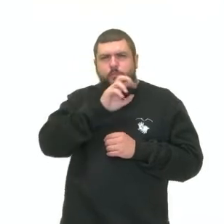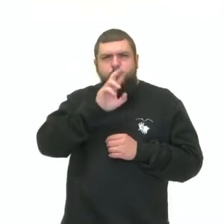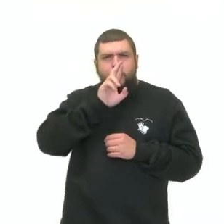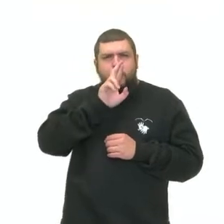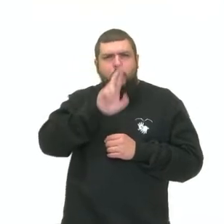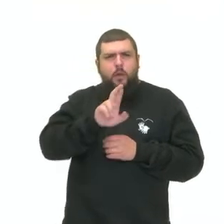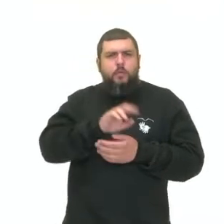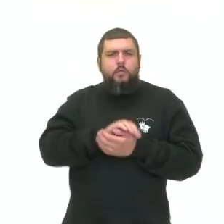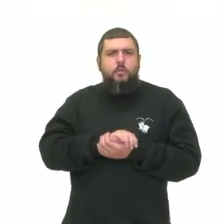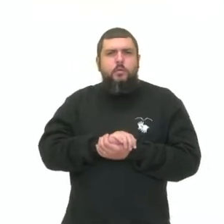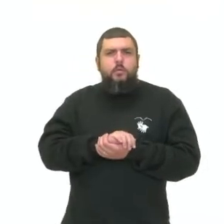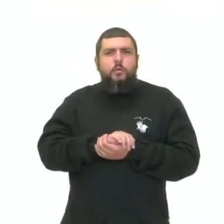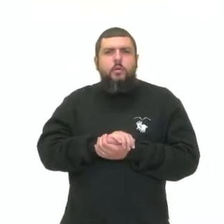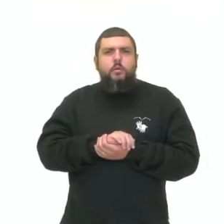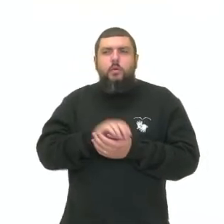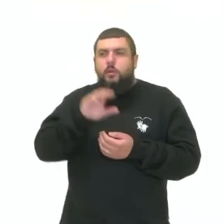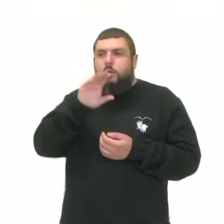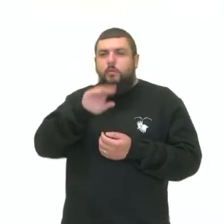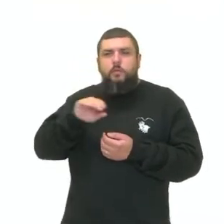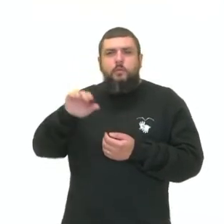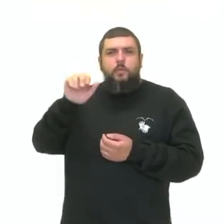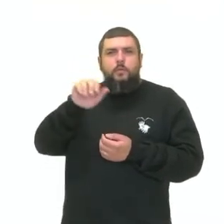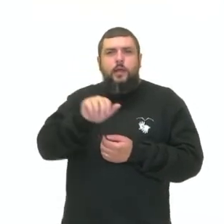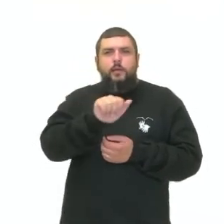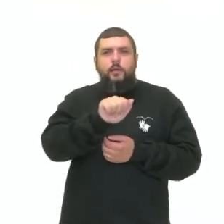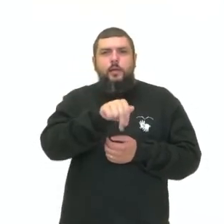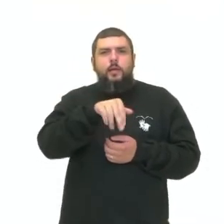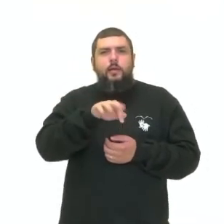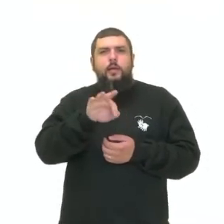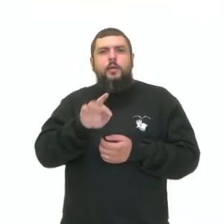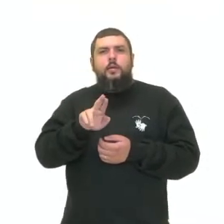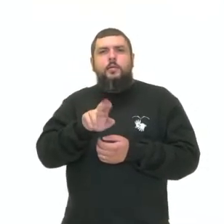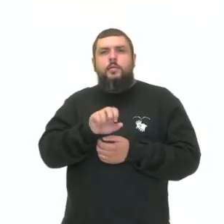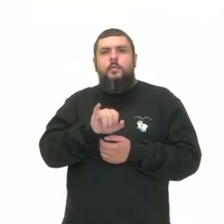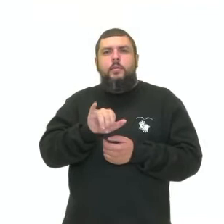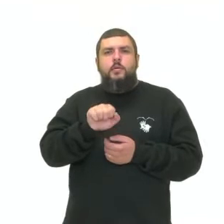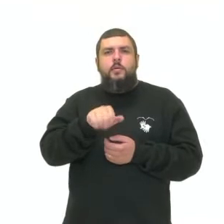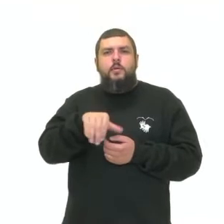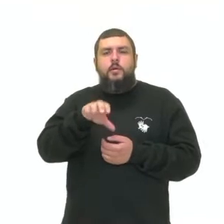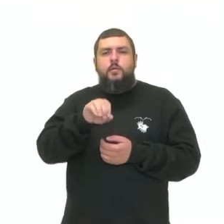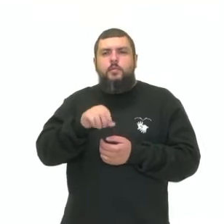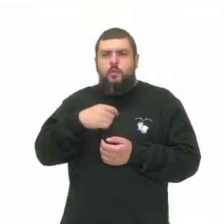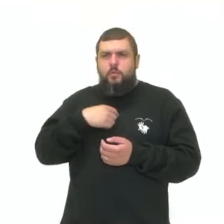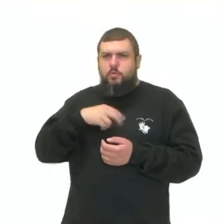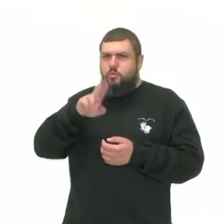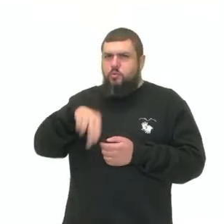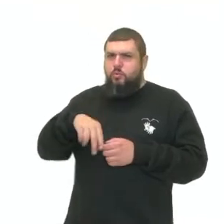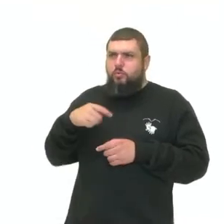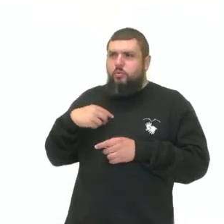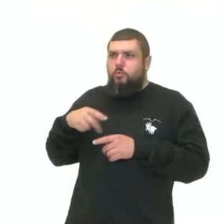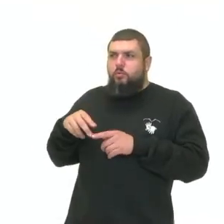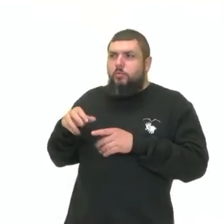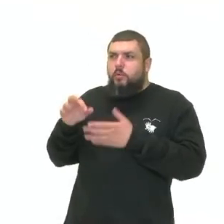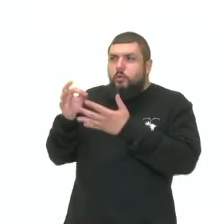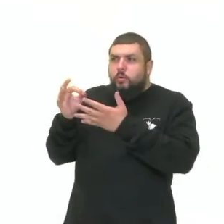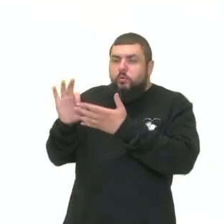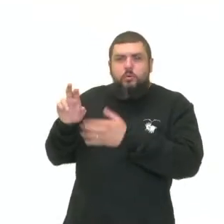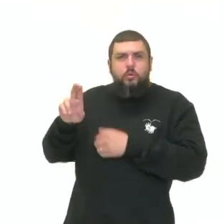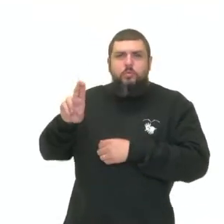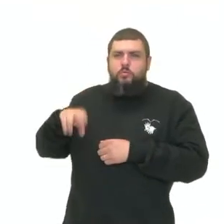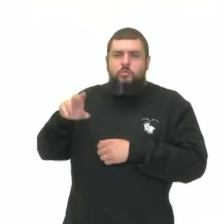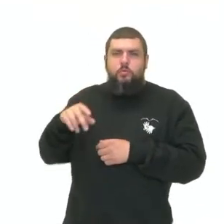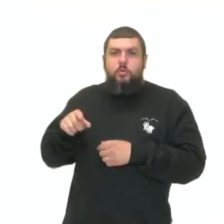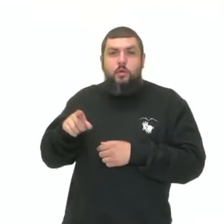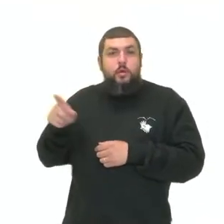Falava era entusiasmo e nunca tive coragem de corrigir, porque toda vez que a estava muito